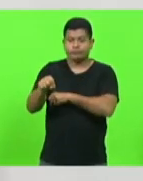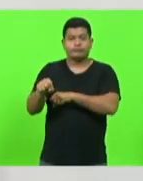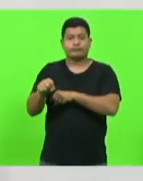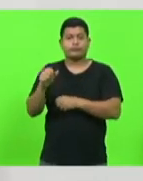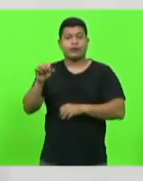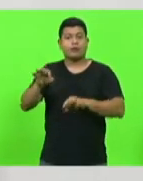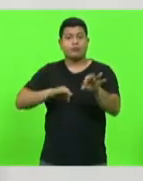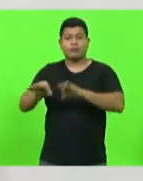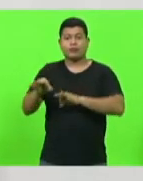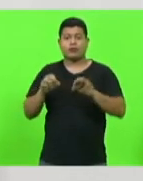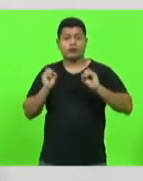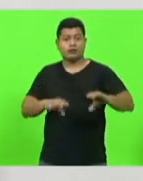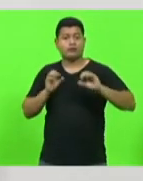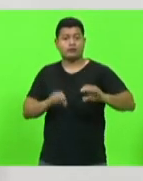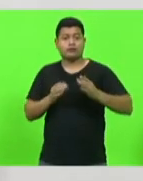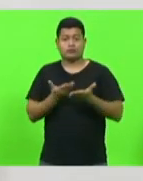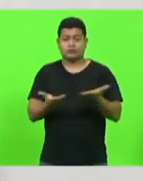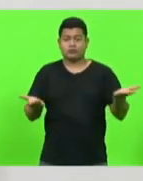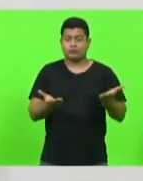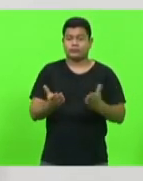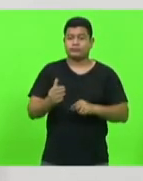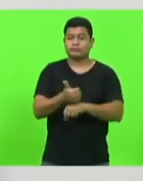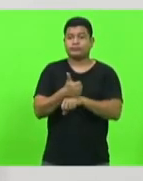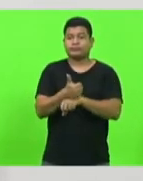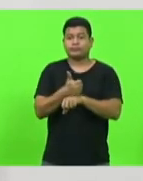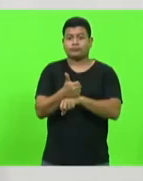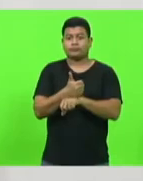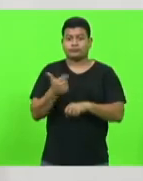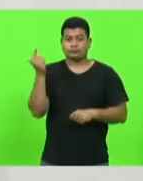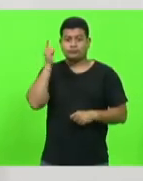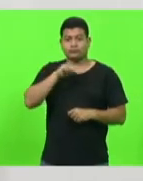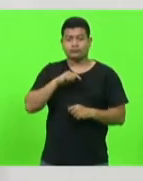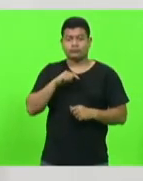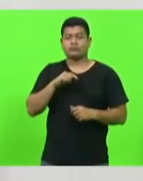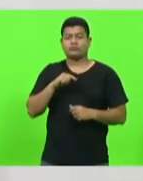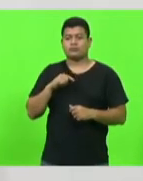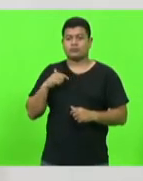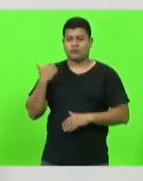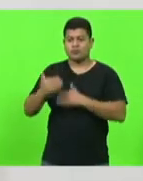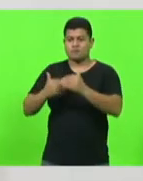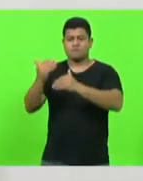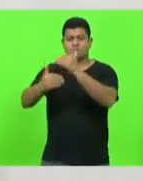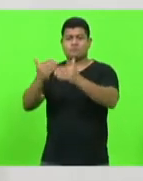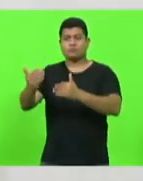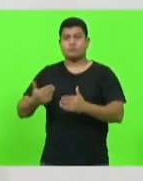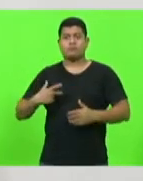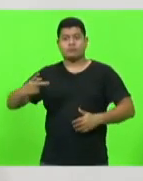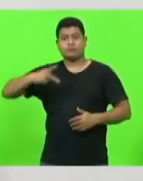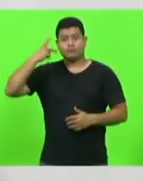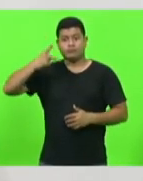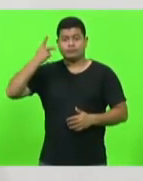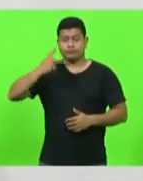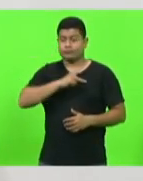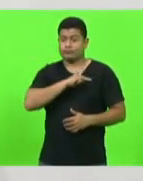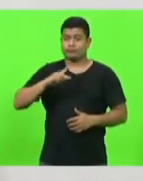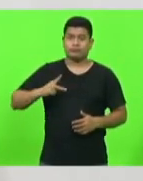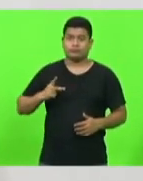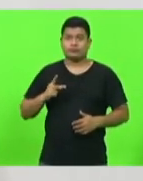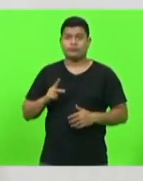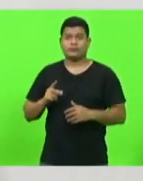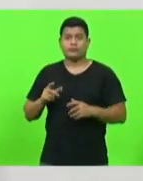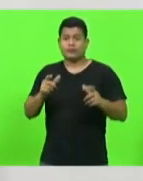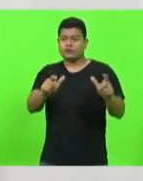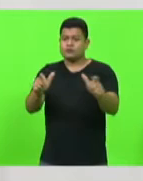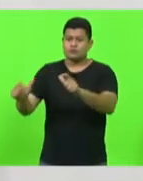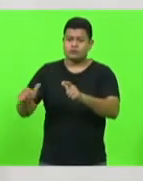preparar, qualificar os profissionais para que possam dar andamento como política pública nos diferentes